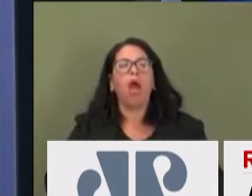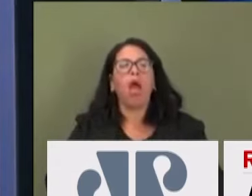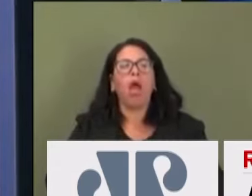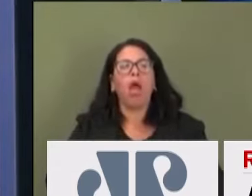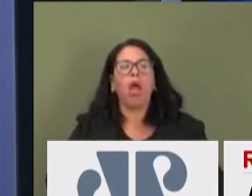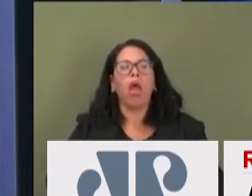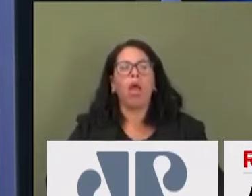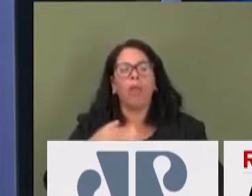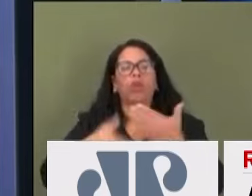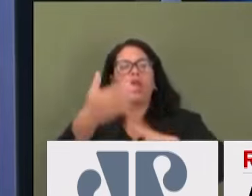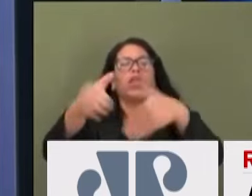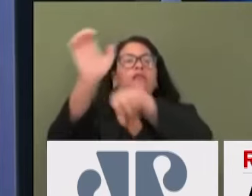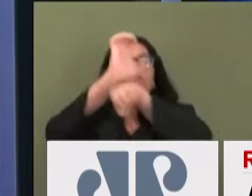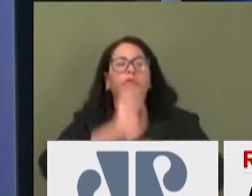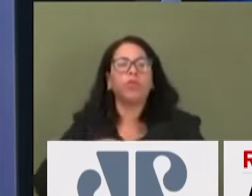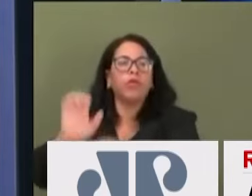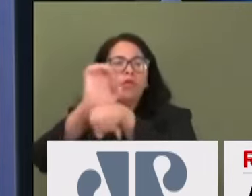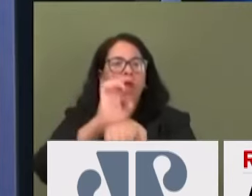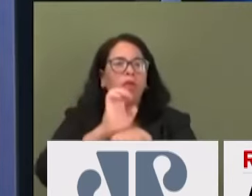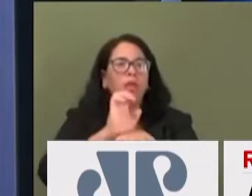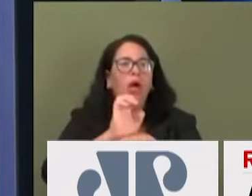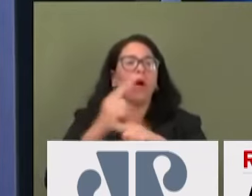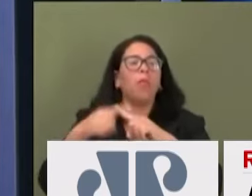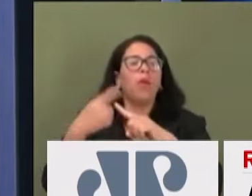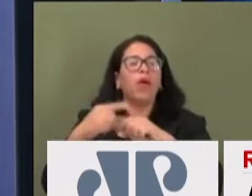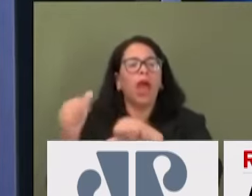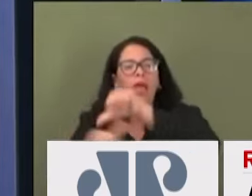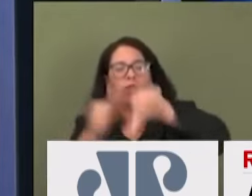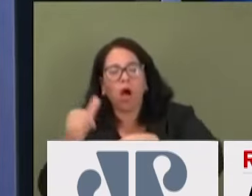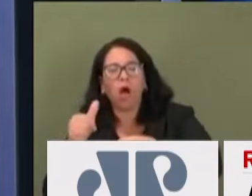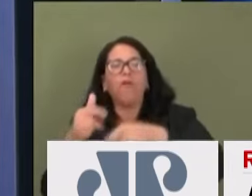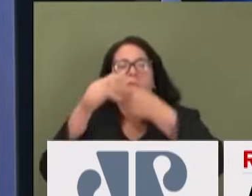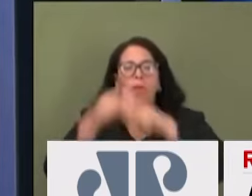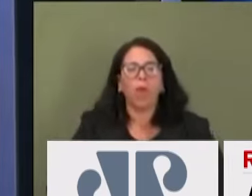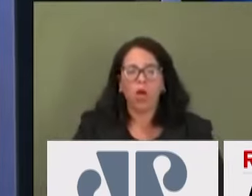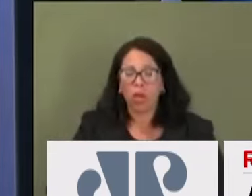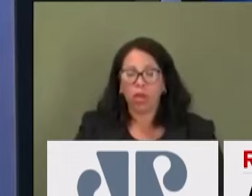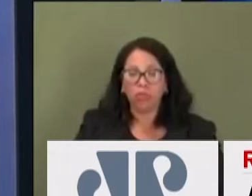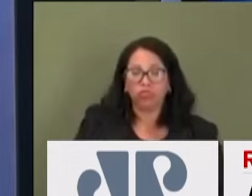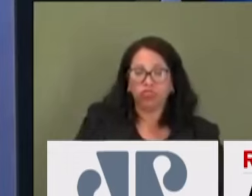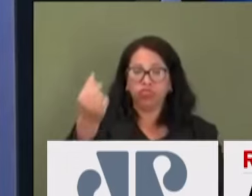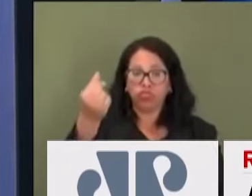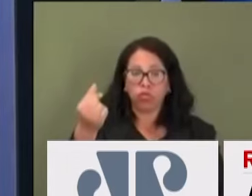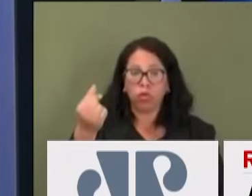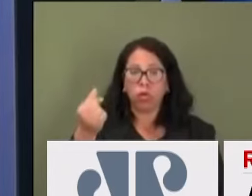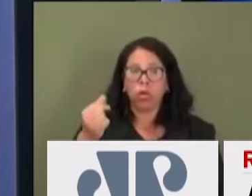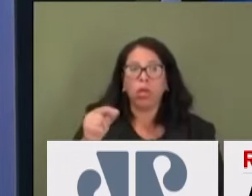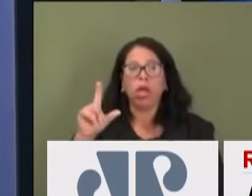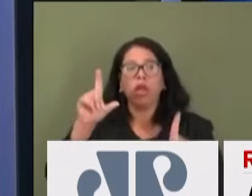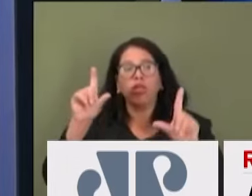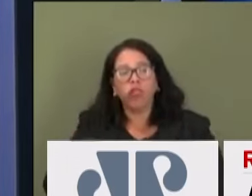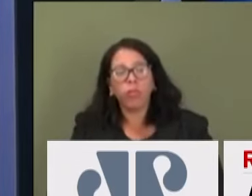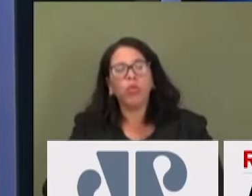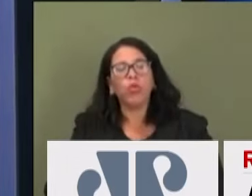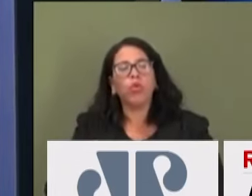explique o projeto de lei complementar que regulamenta o imposto sobre bens e serviços contribuição social sobre bens e